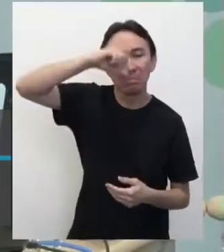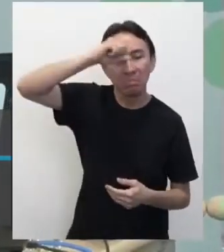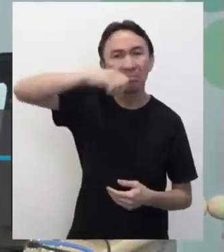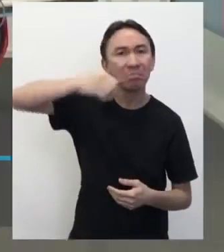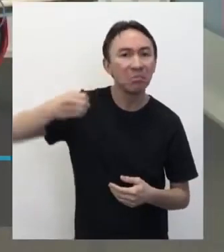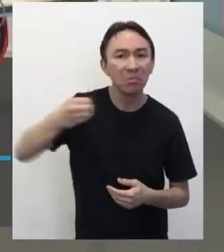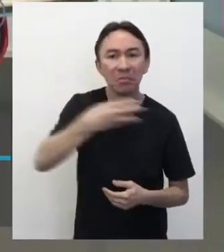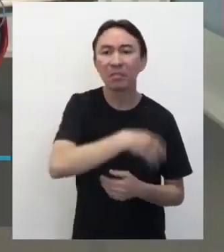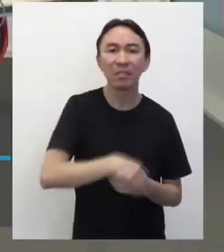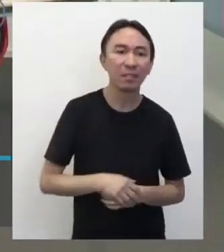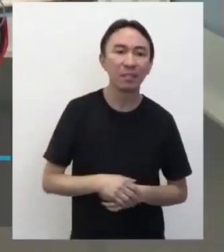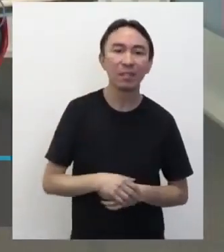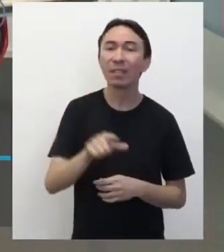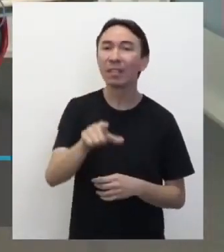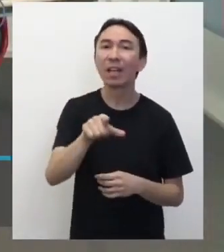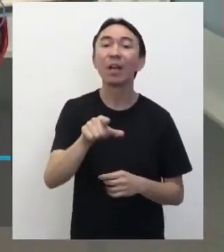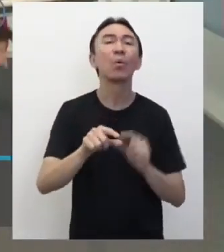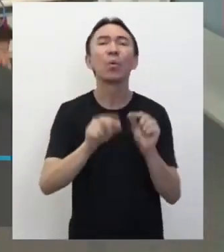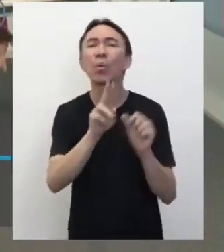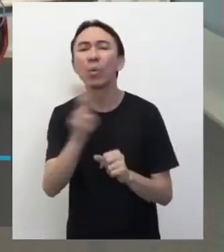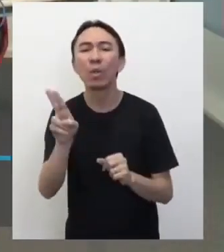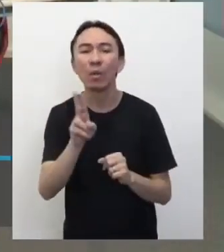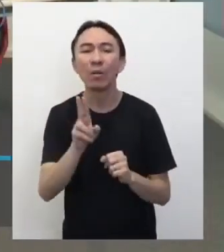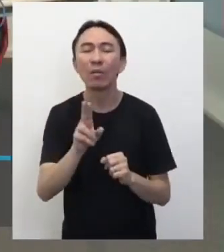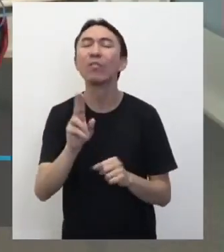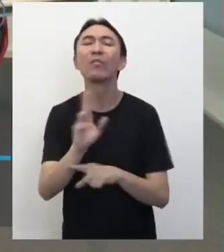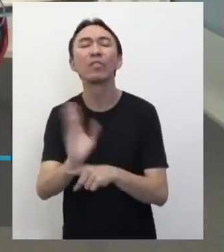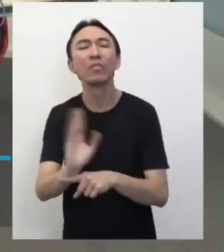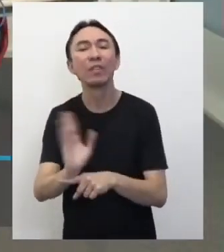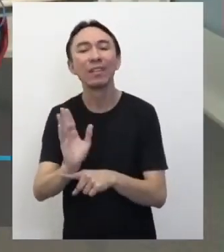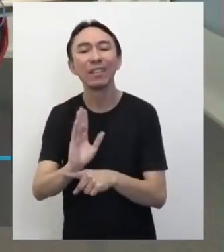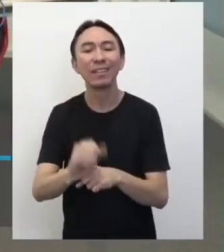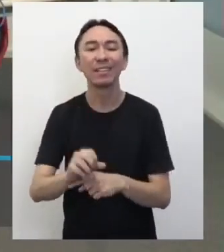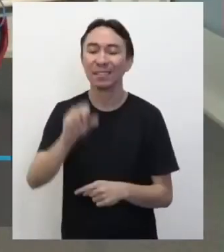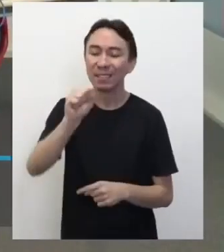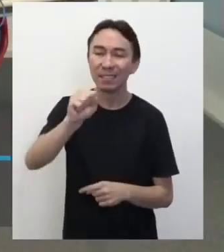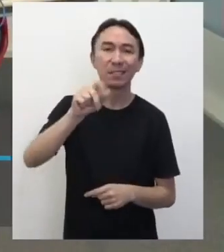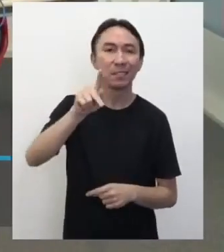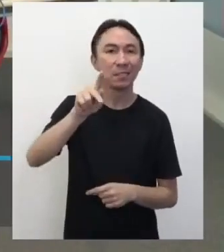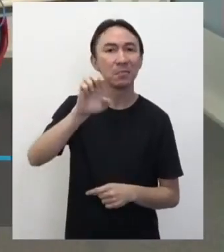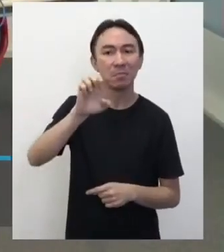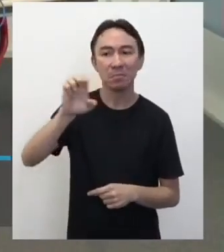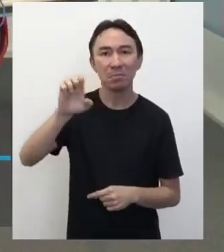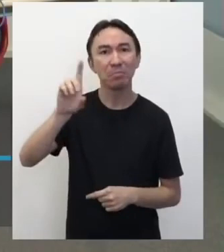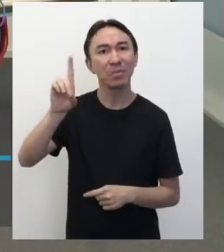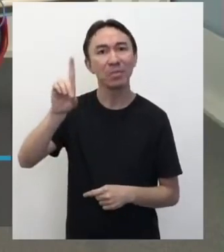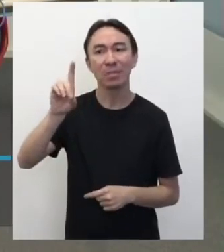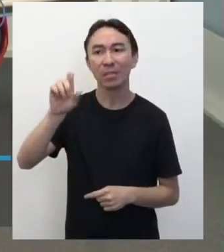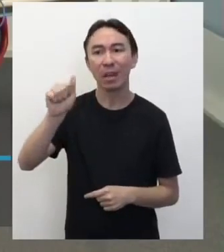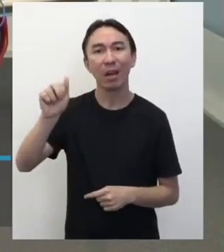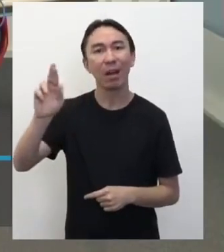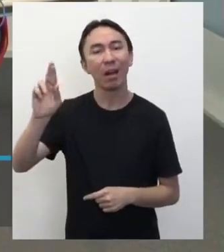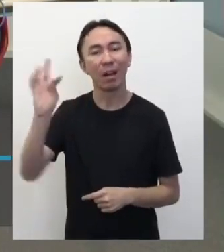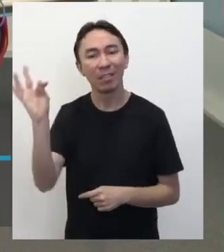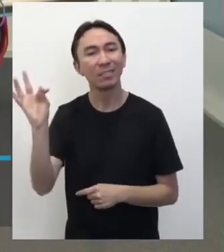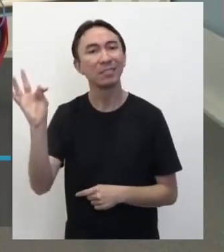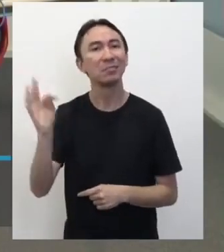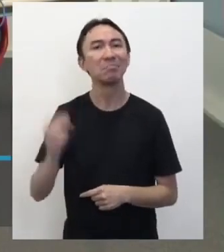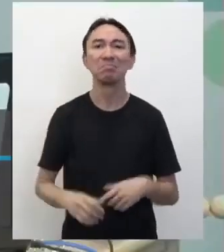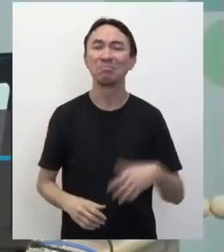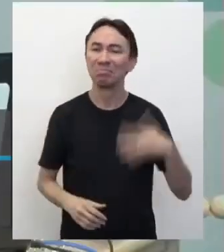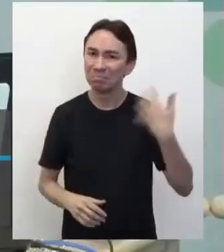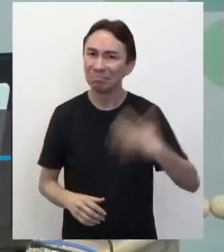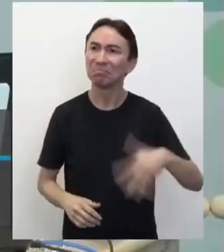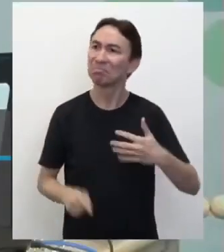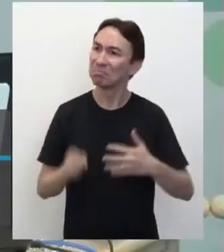aí? Crossover? Não, ilustração. O do ela videozinho, né? Um speed art. Speed art. Um videocast Menina, também. você tem muito